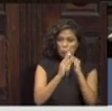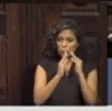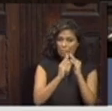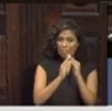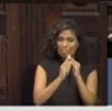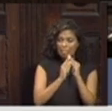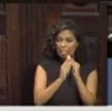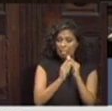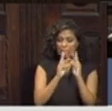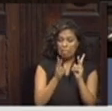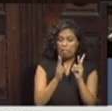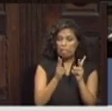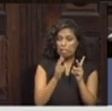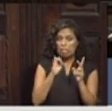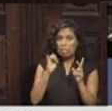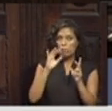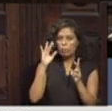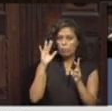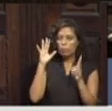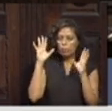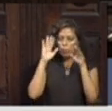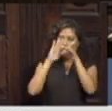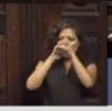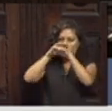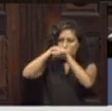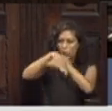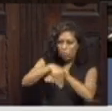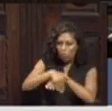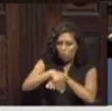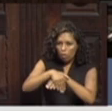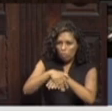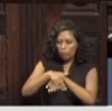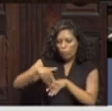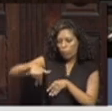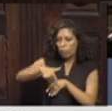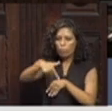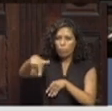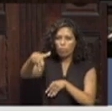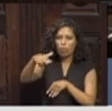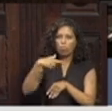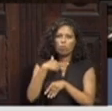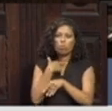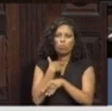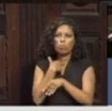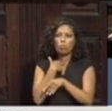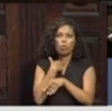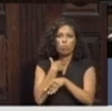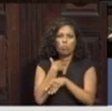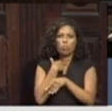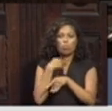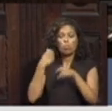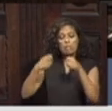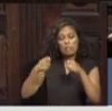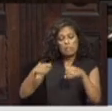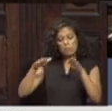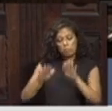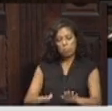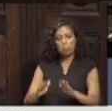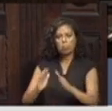mais liberdade de ir e vir, existe uma espécie de toque de recolher não anunciado, não